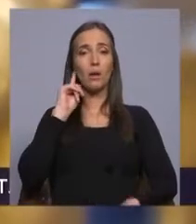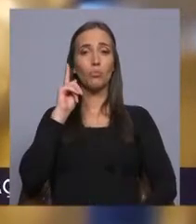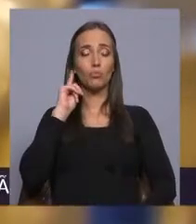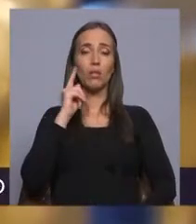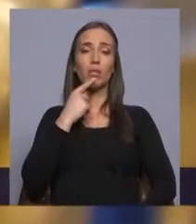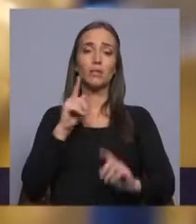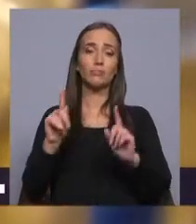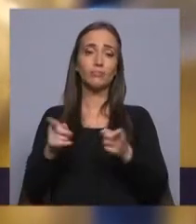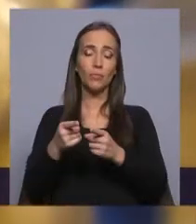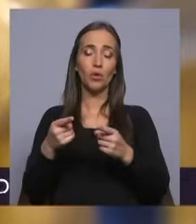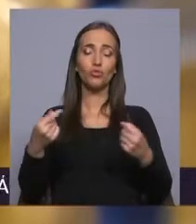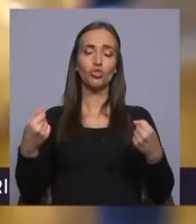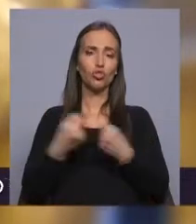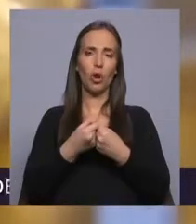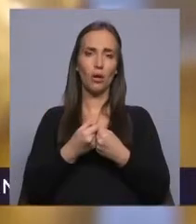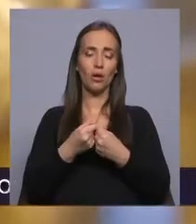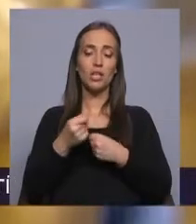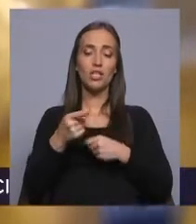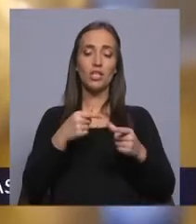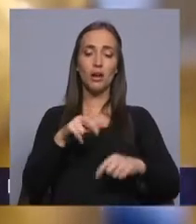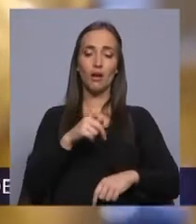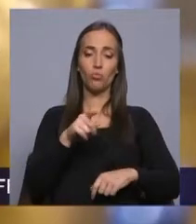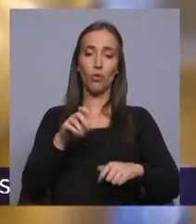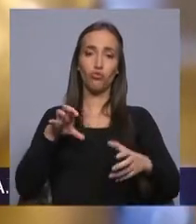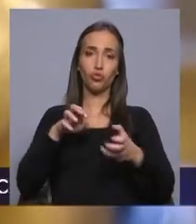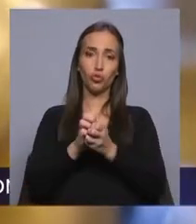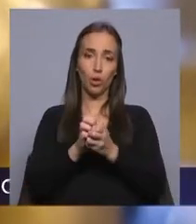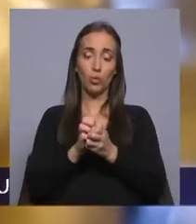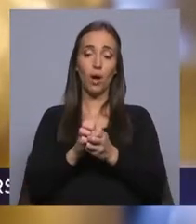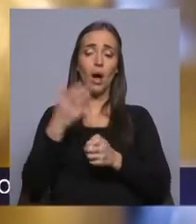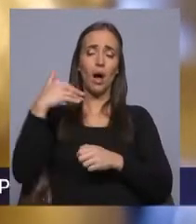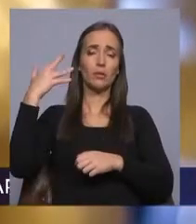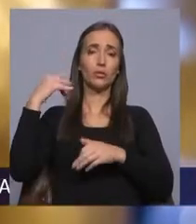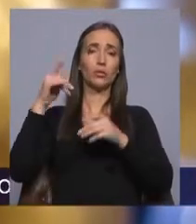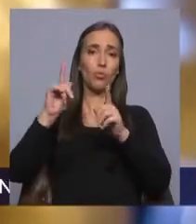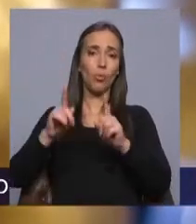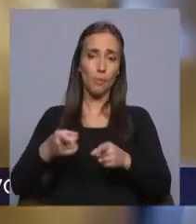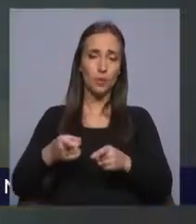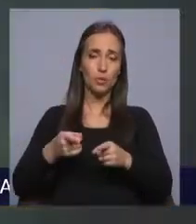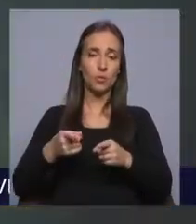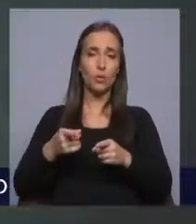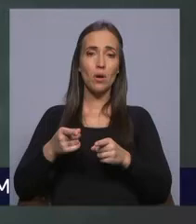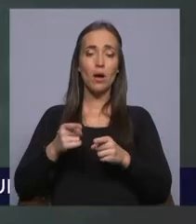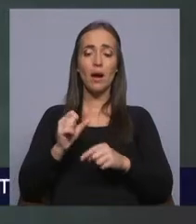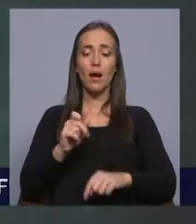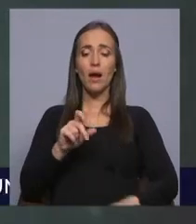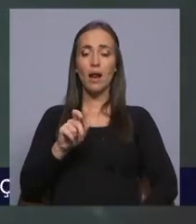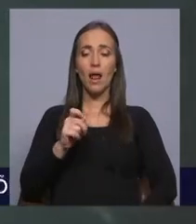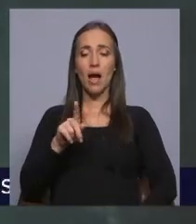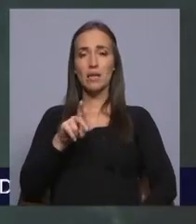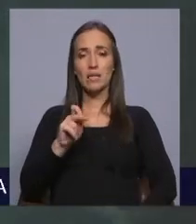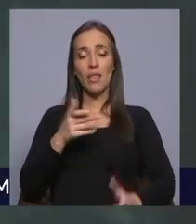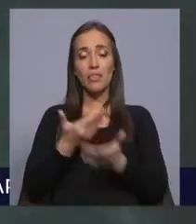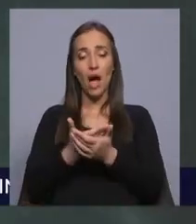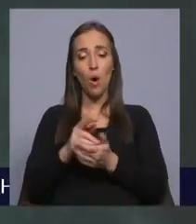resumindo, choque, fusão de estrelas de neutrões, muito no início do universo e nas primeiras pequeninas galáxias do universo que deu origem ao ouro